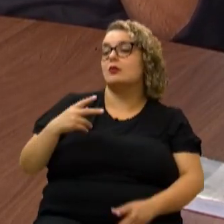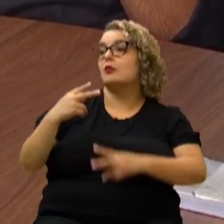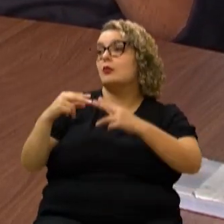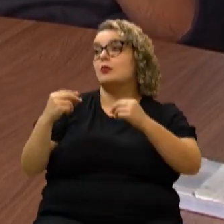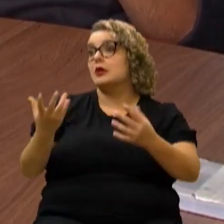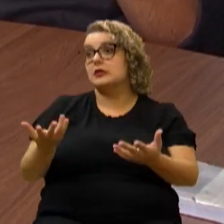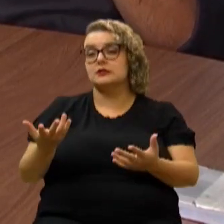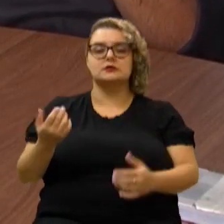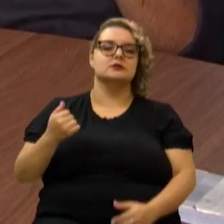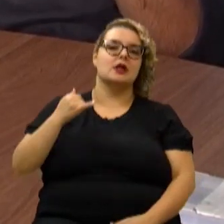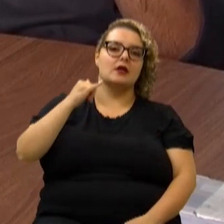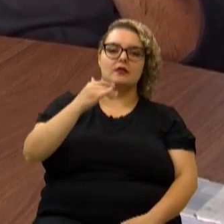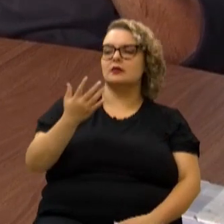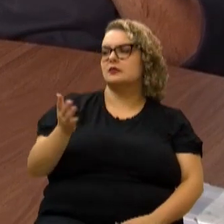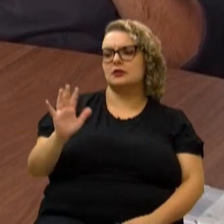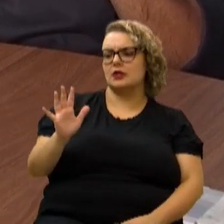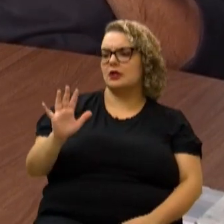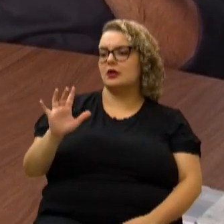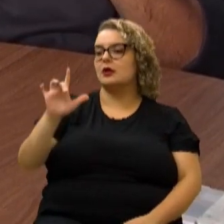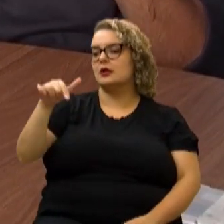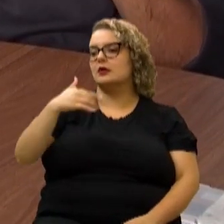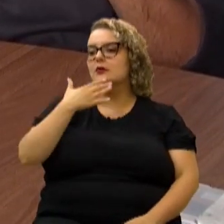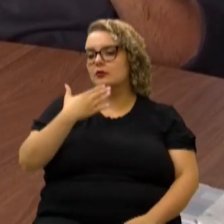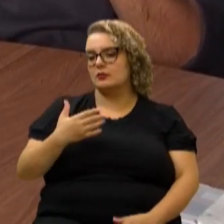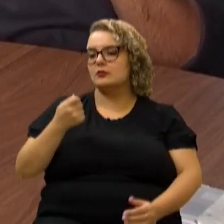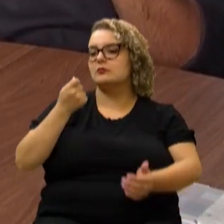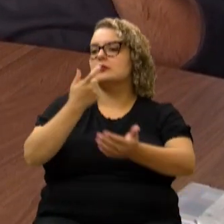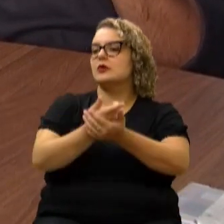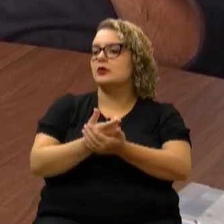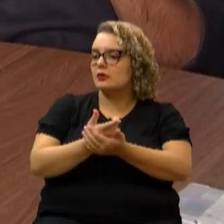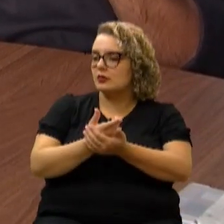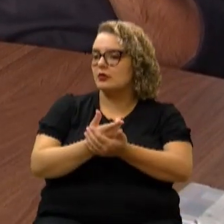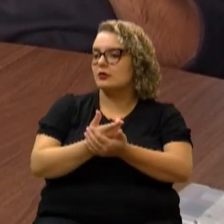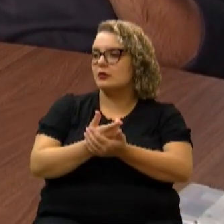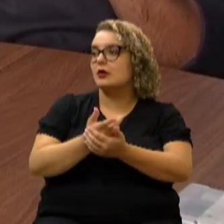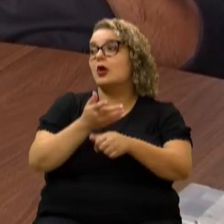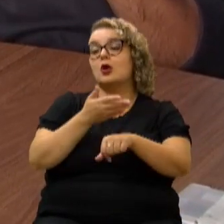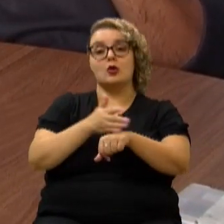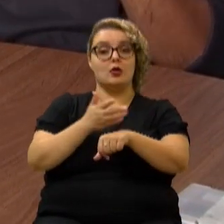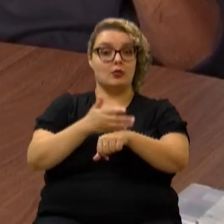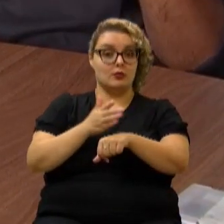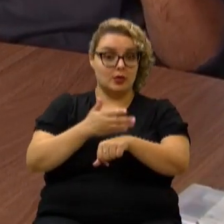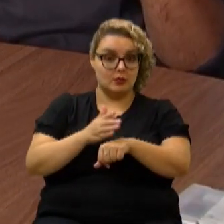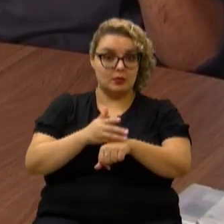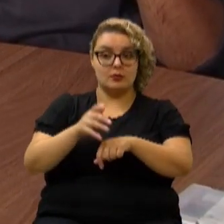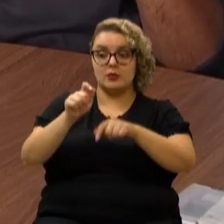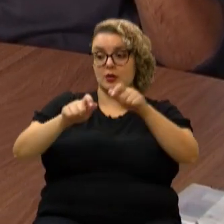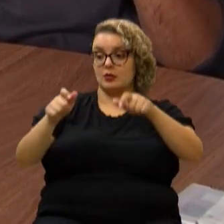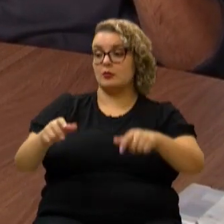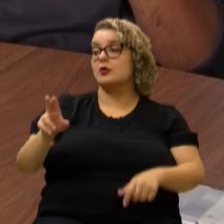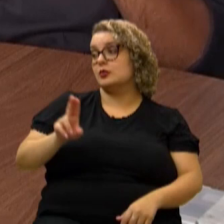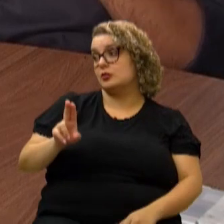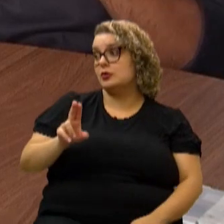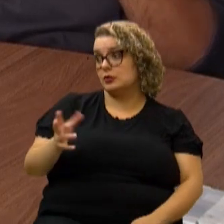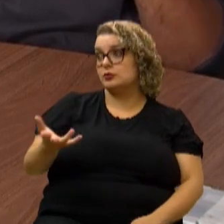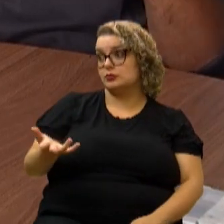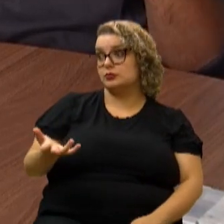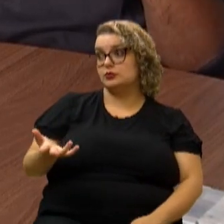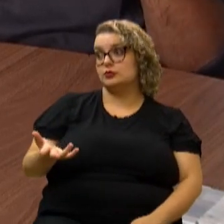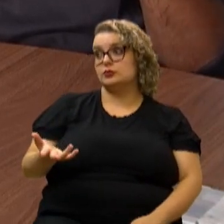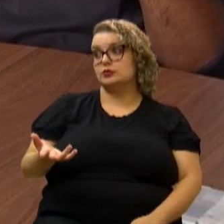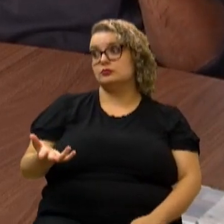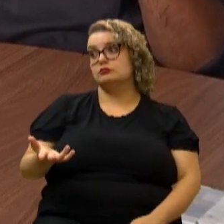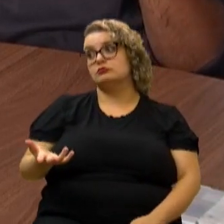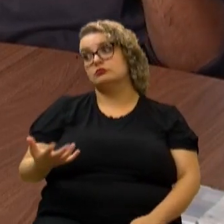mãe um certo determinado presente e ela falava assim, não, depois do Natal a gente compra. É uma prática que as pessoas, que muita